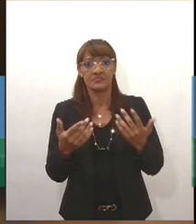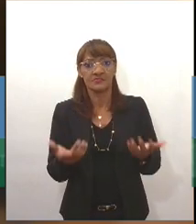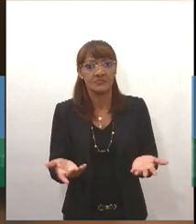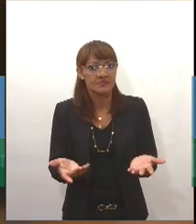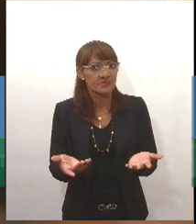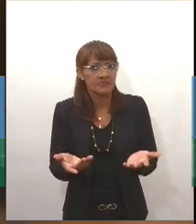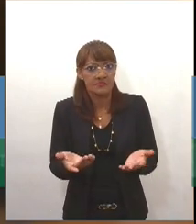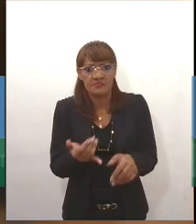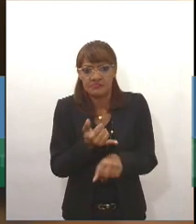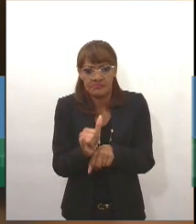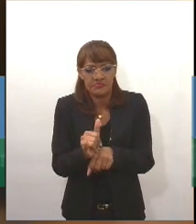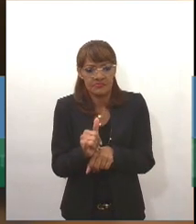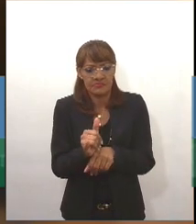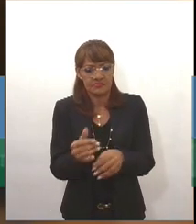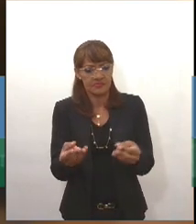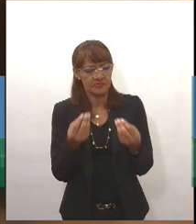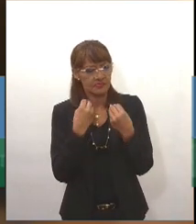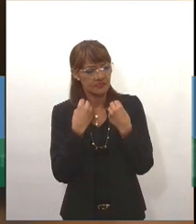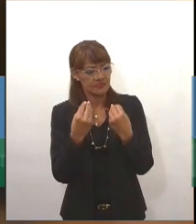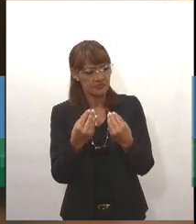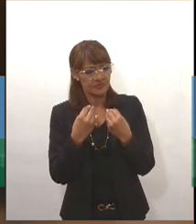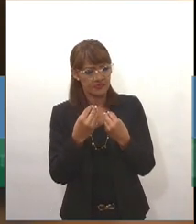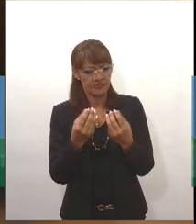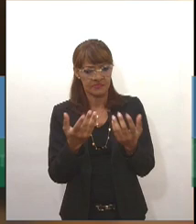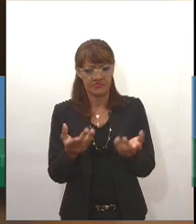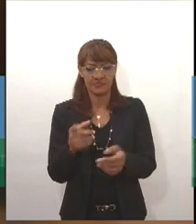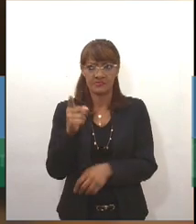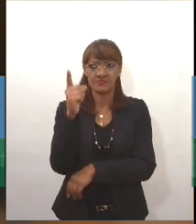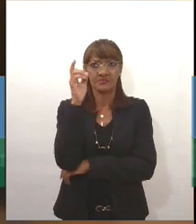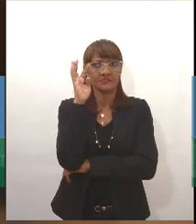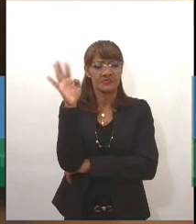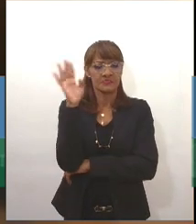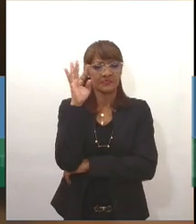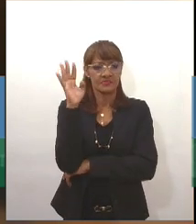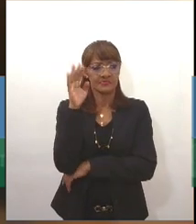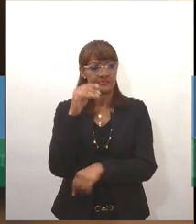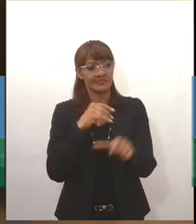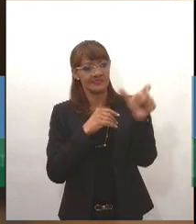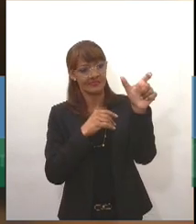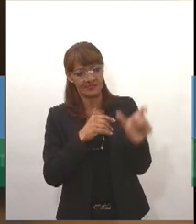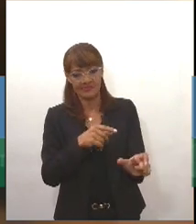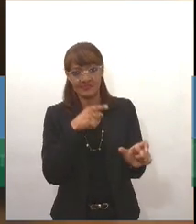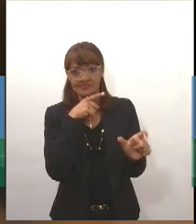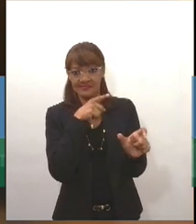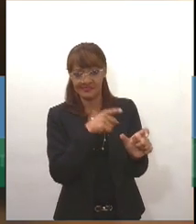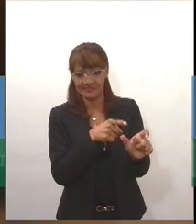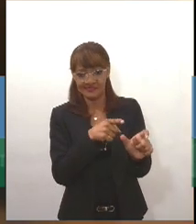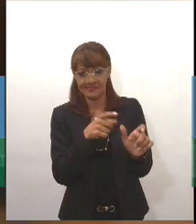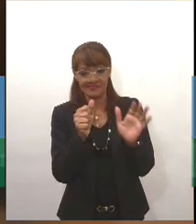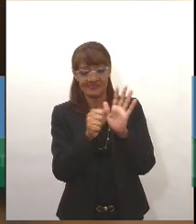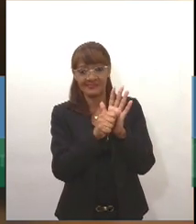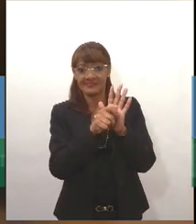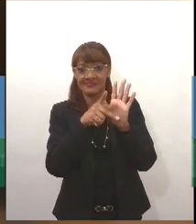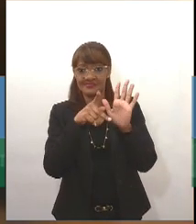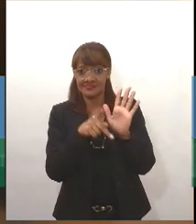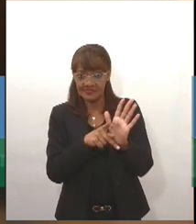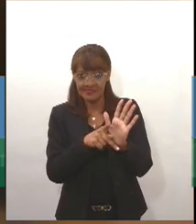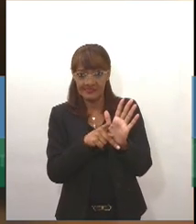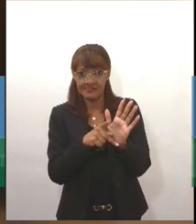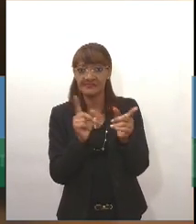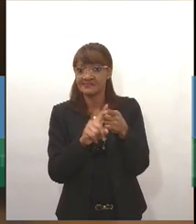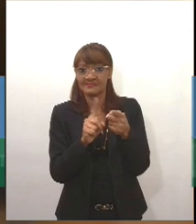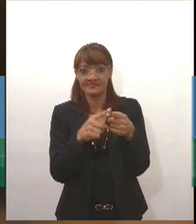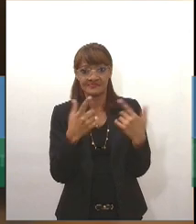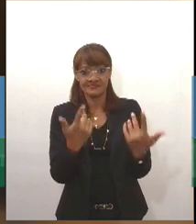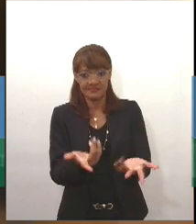tão Absurda você imaginar que o fornecedor de um aplicativo pode ser também um devedor do